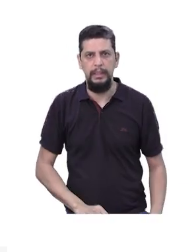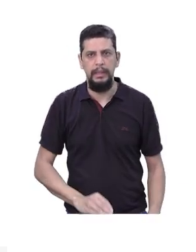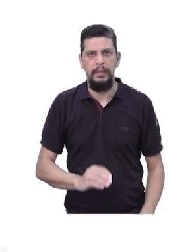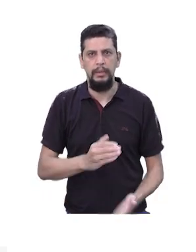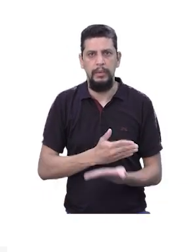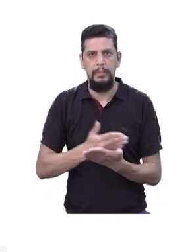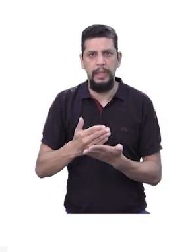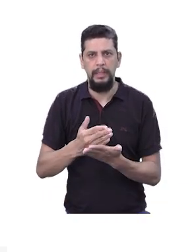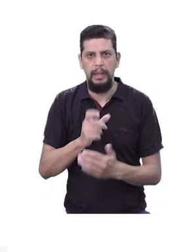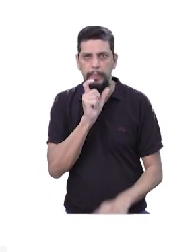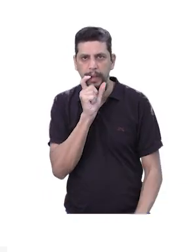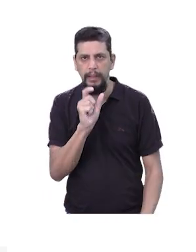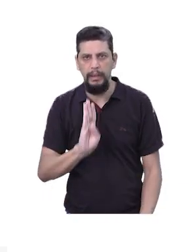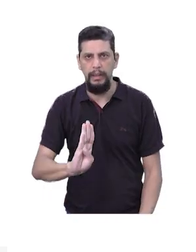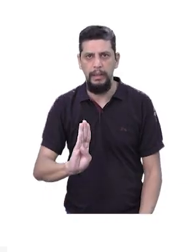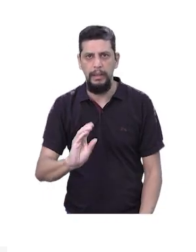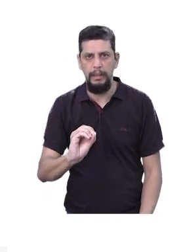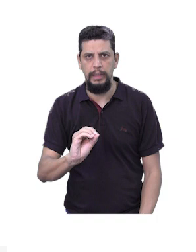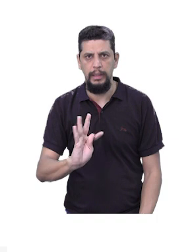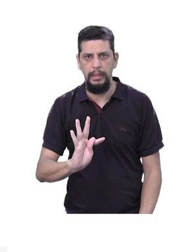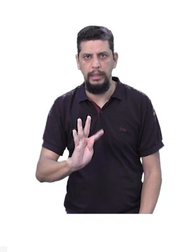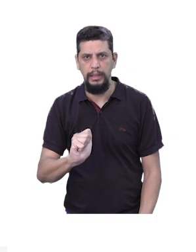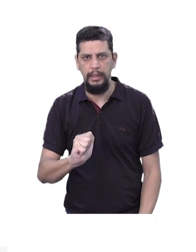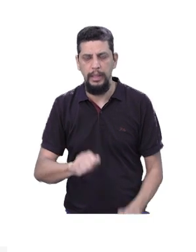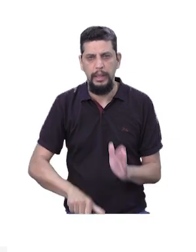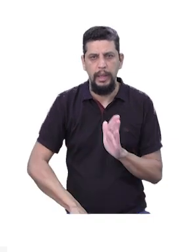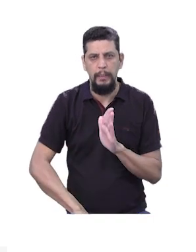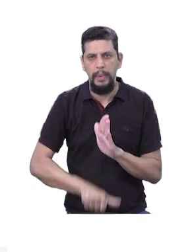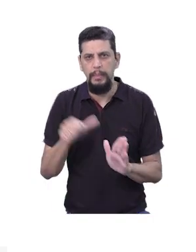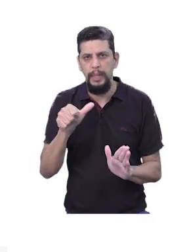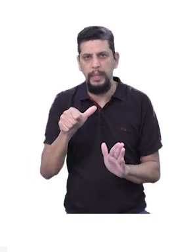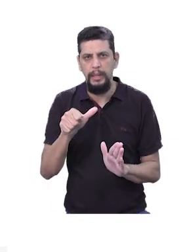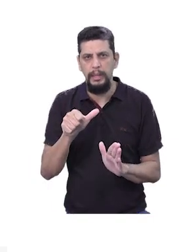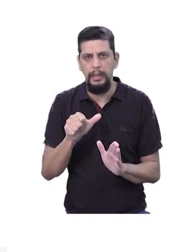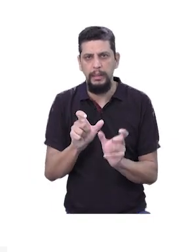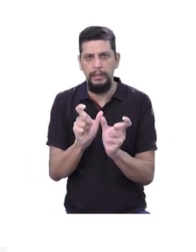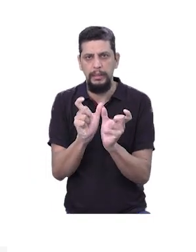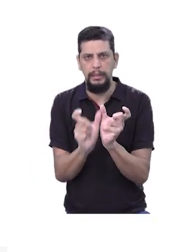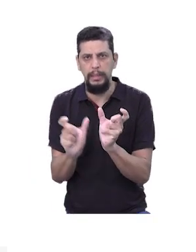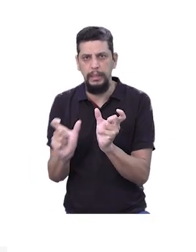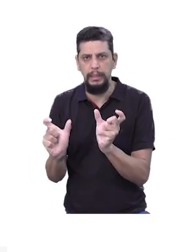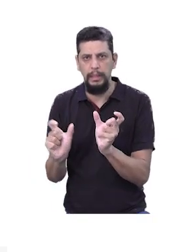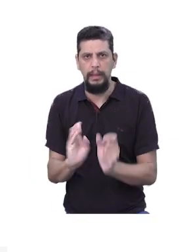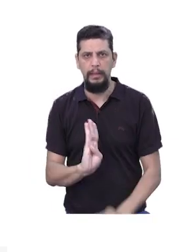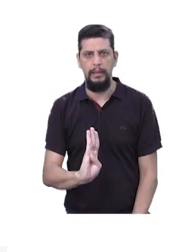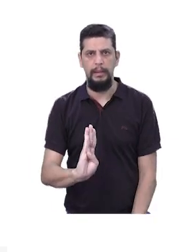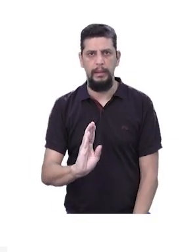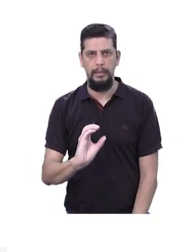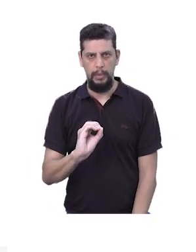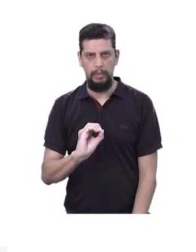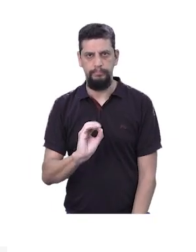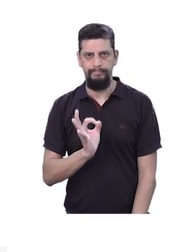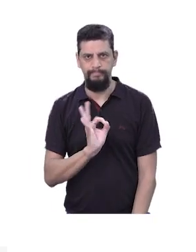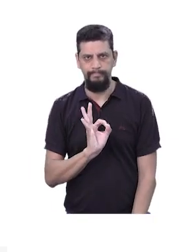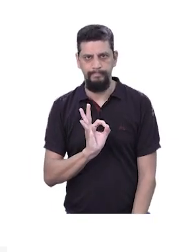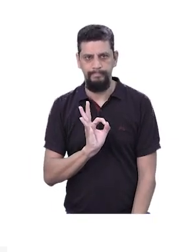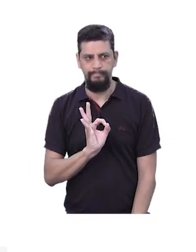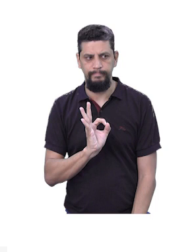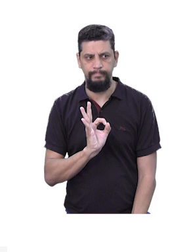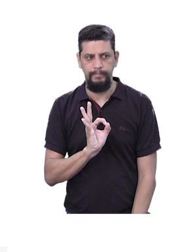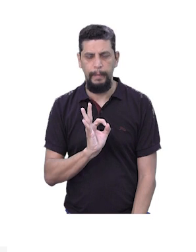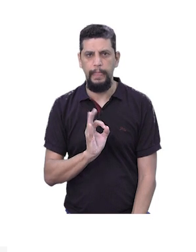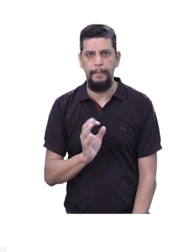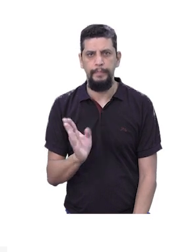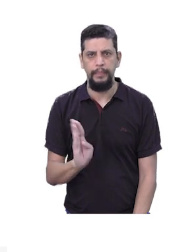a palavra bota. Então, deixa eu pensar. Bota. A primeira é bó. Bó. Muito bem. Olha lá. Bó. Então,